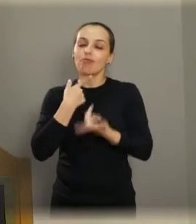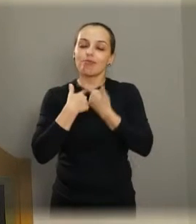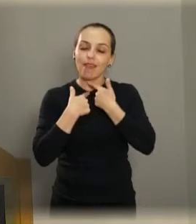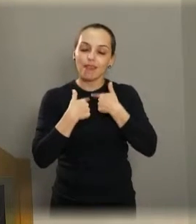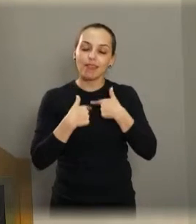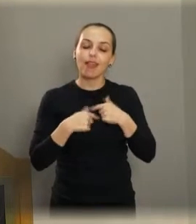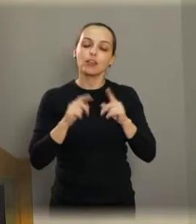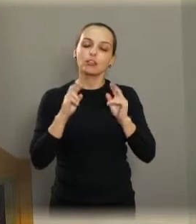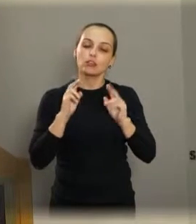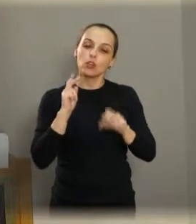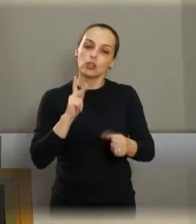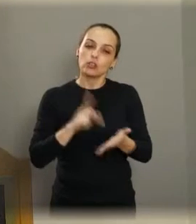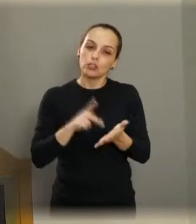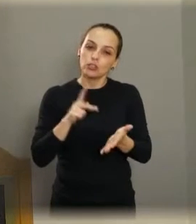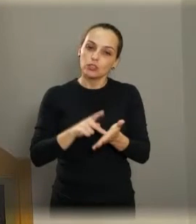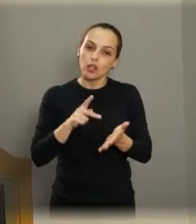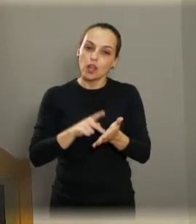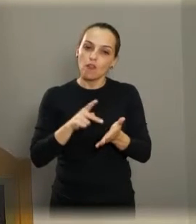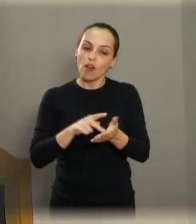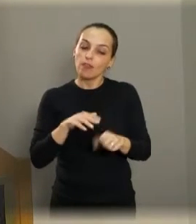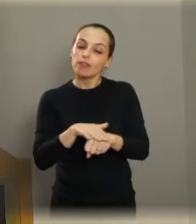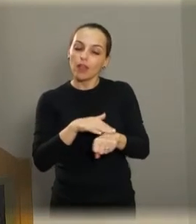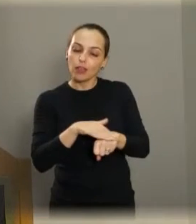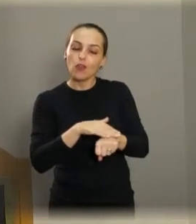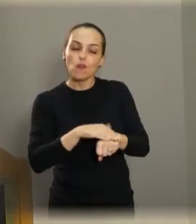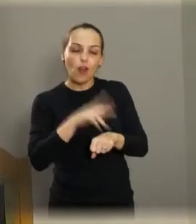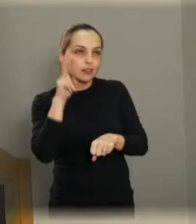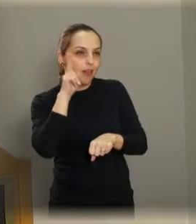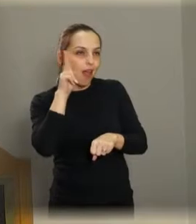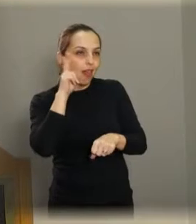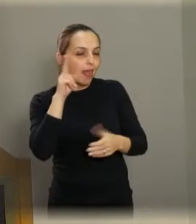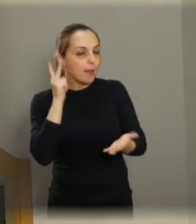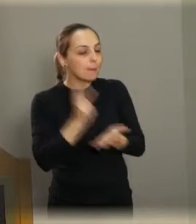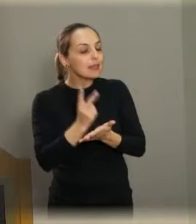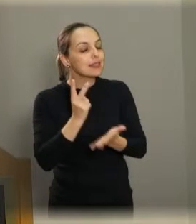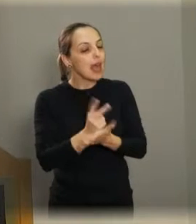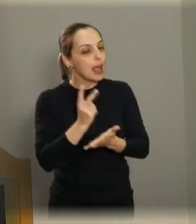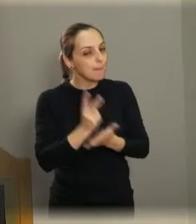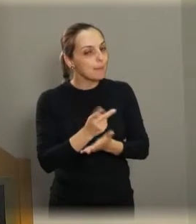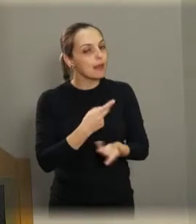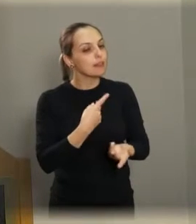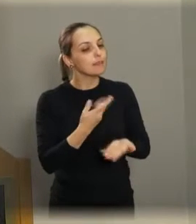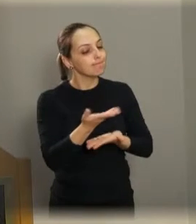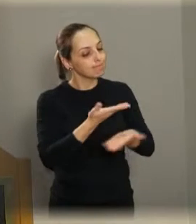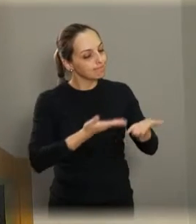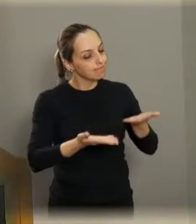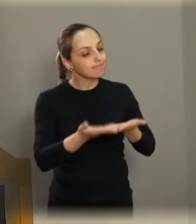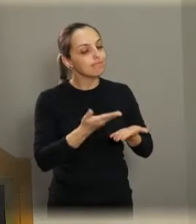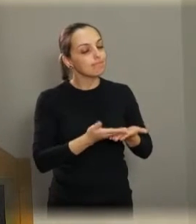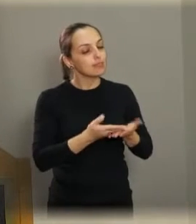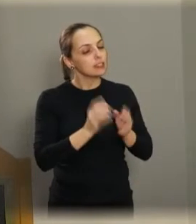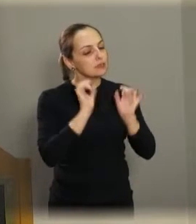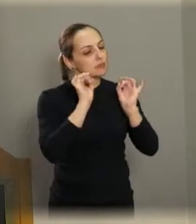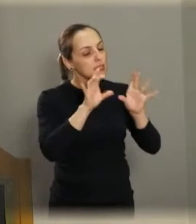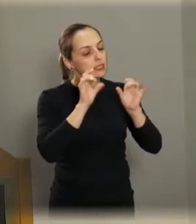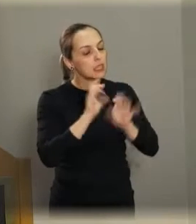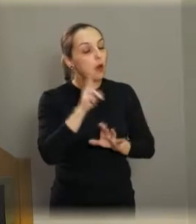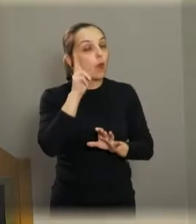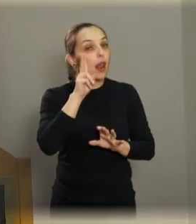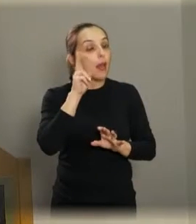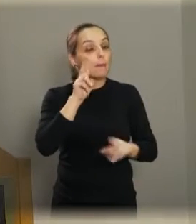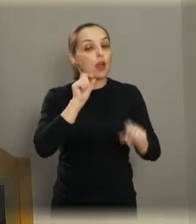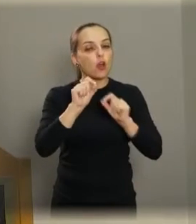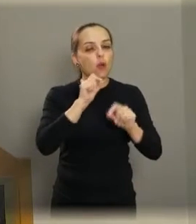a nossa conversa você sempre se lembre é dela e em especial Quando você lembrar da nossa